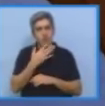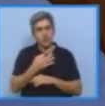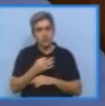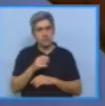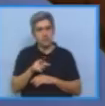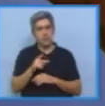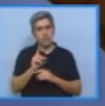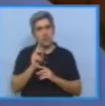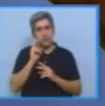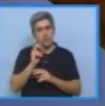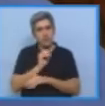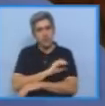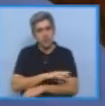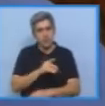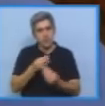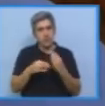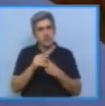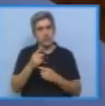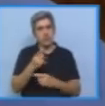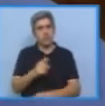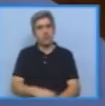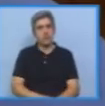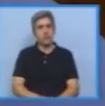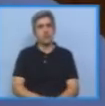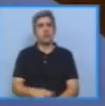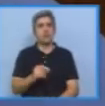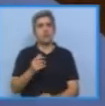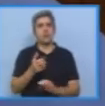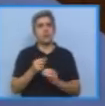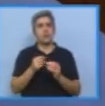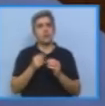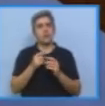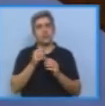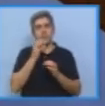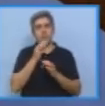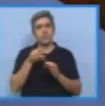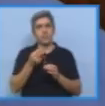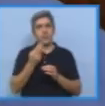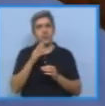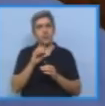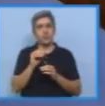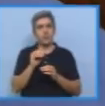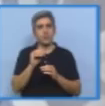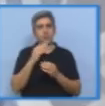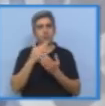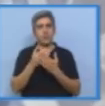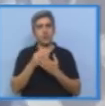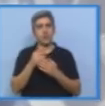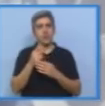pobre. Acrescentar a este comentário? Sublinhava também, de facto, esta genialidade de Paulo que de